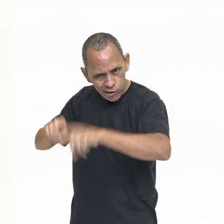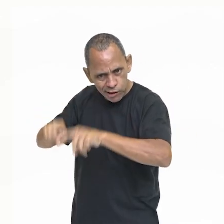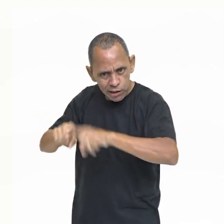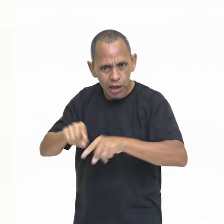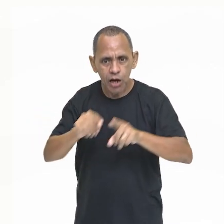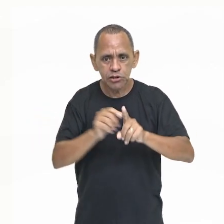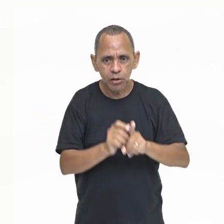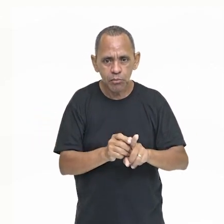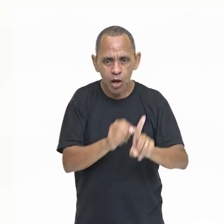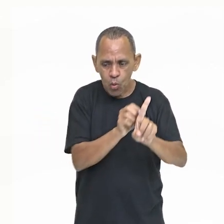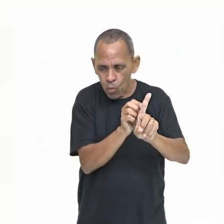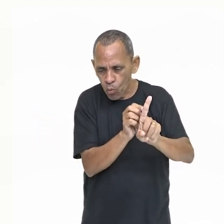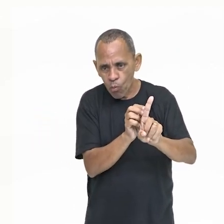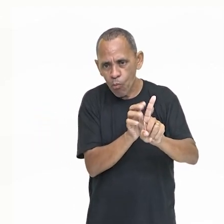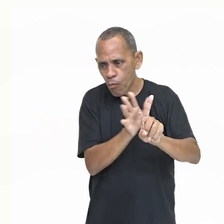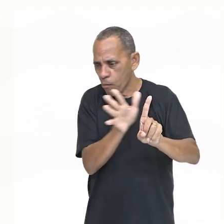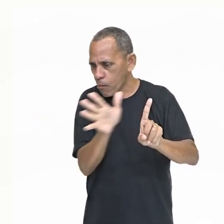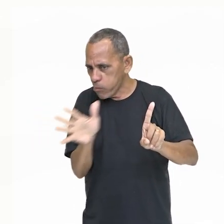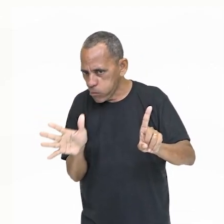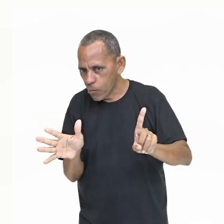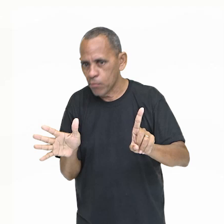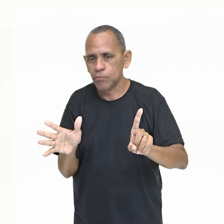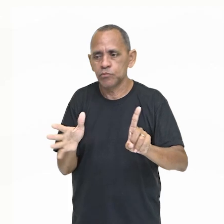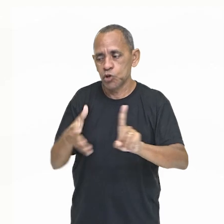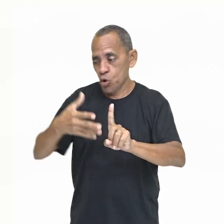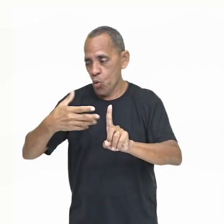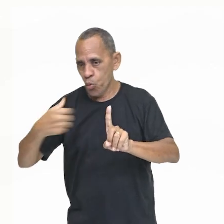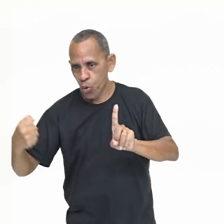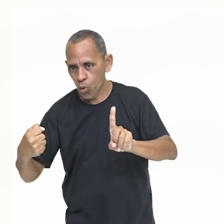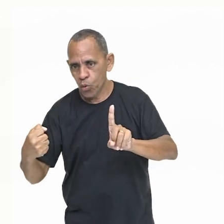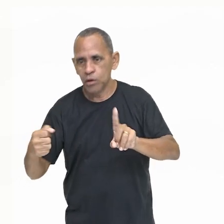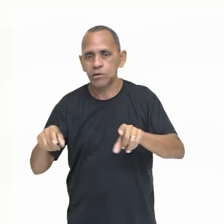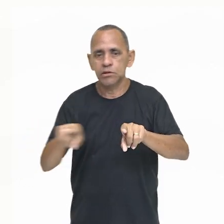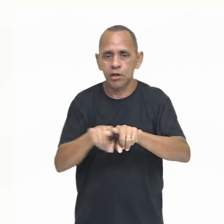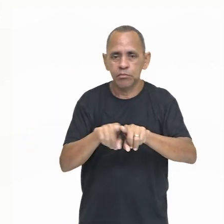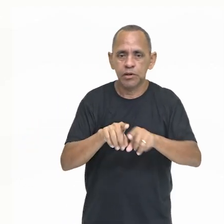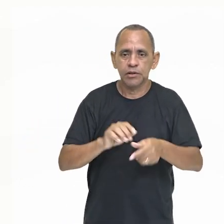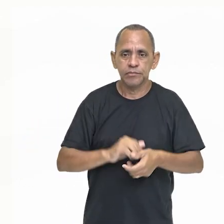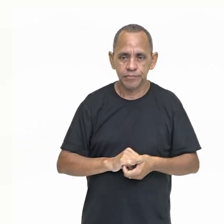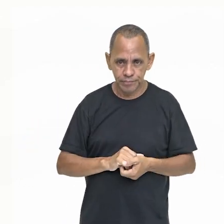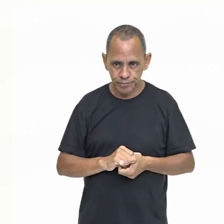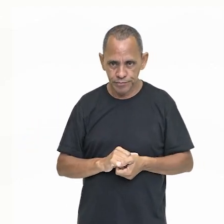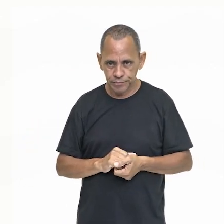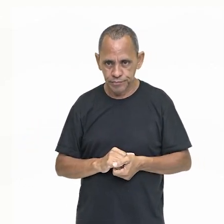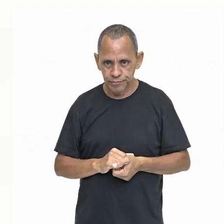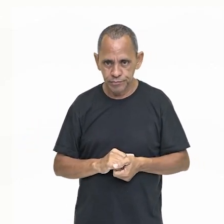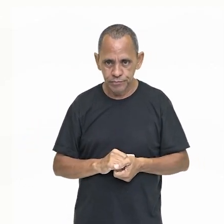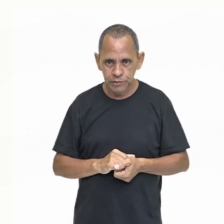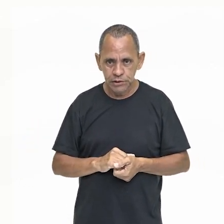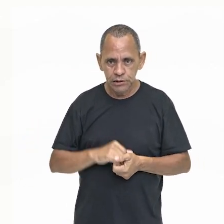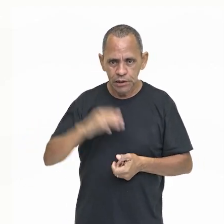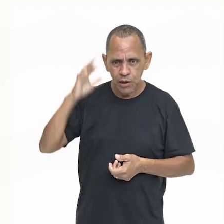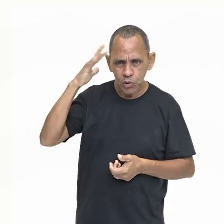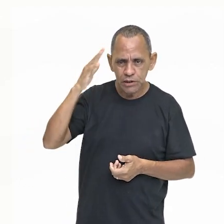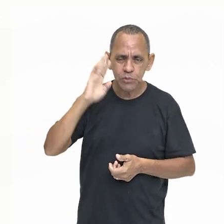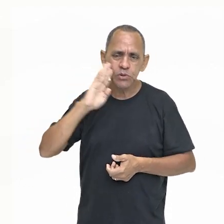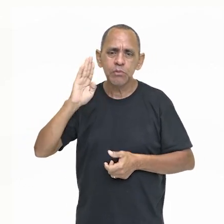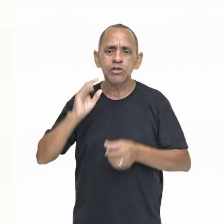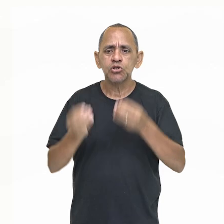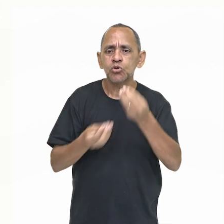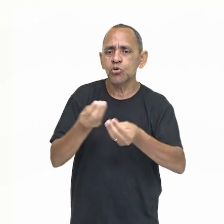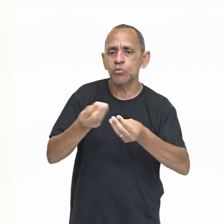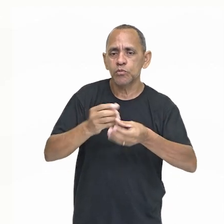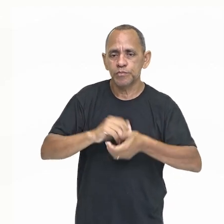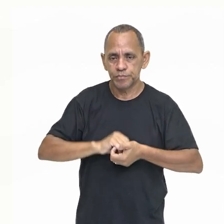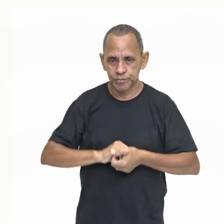aí, neste caso, sem transporte de matéria. E ocorre